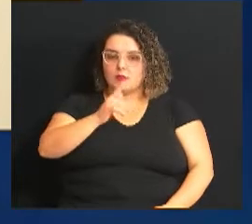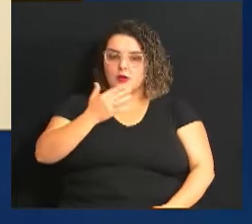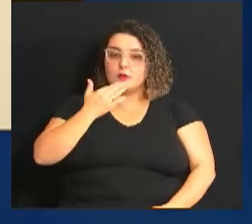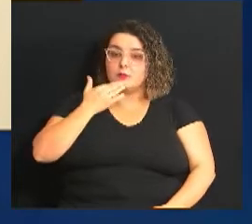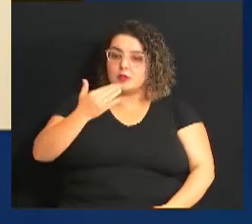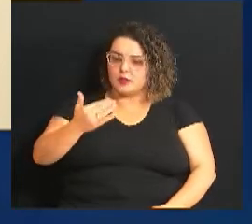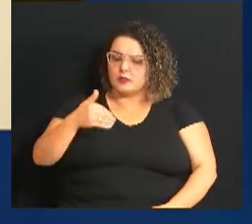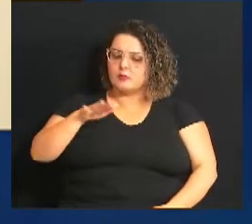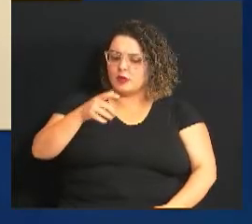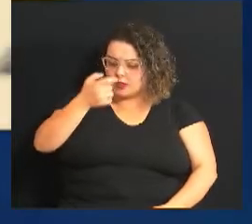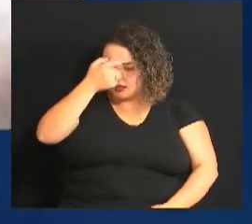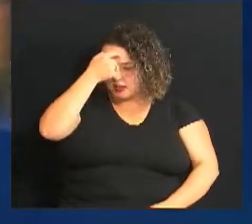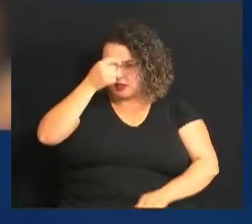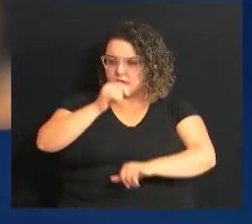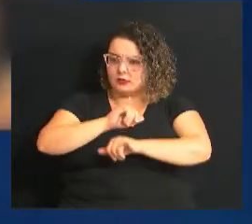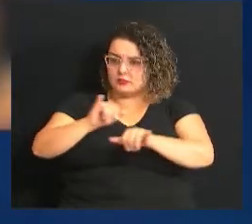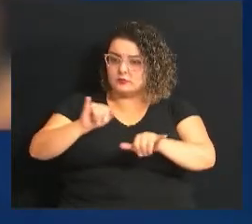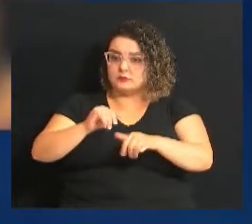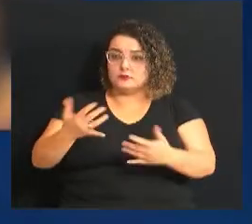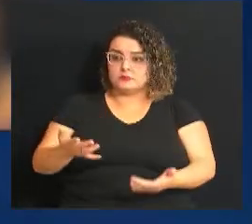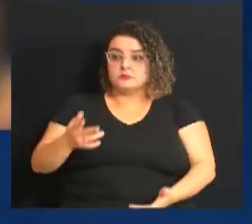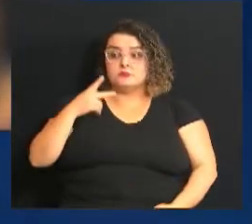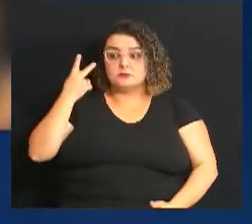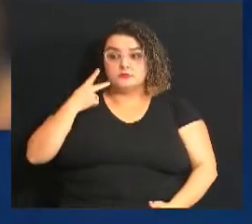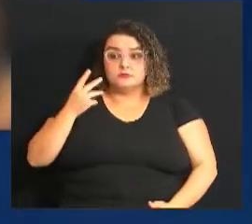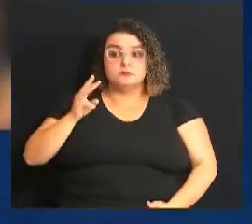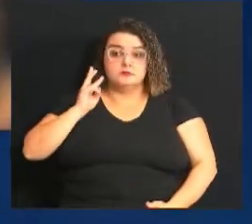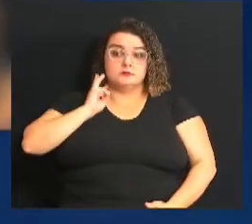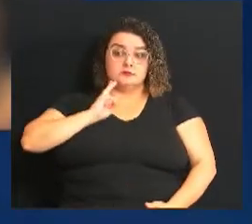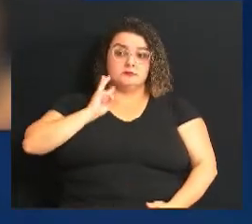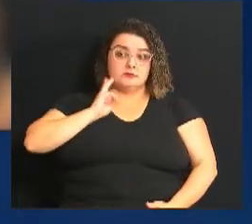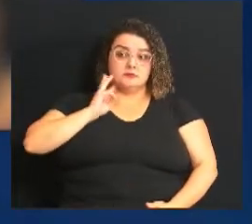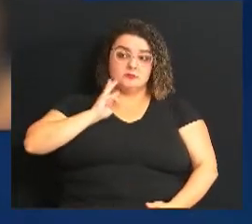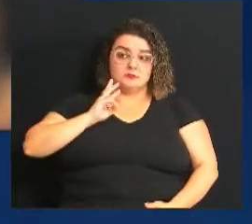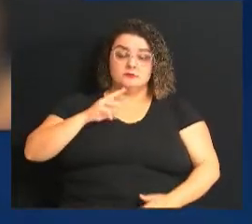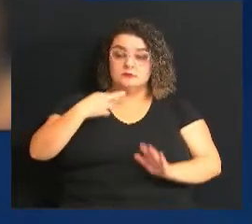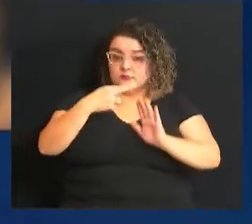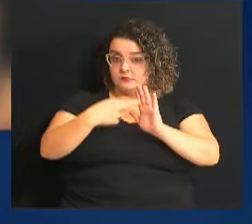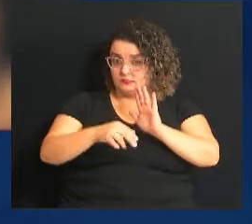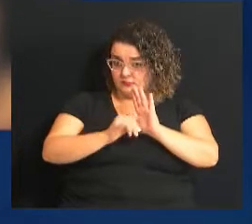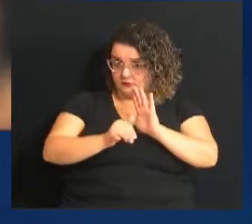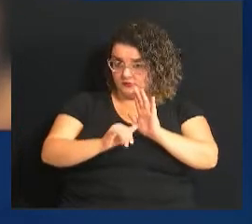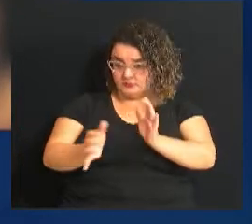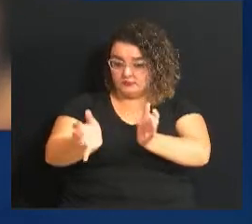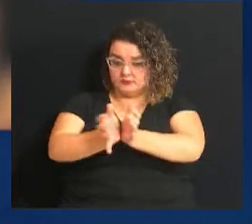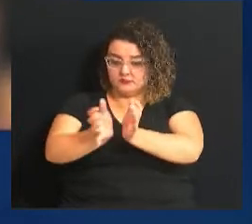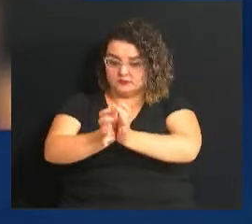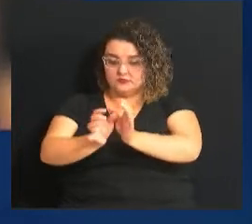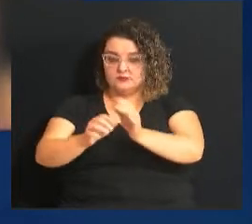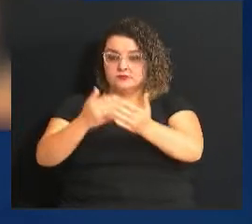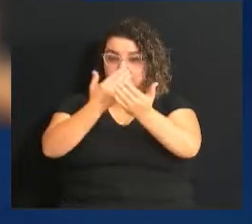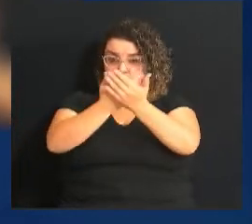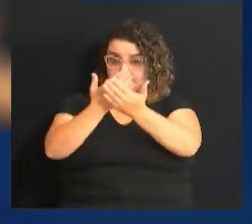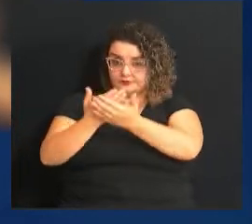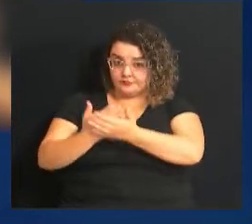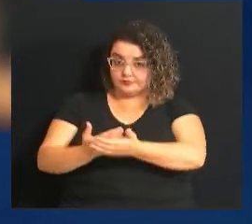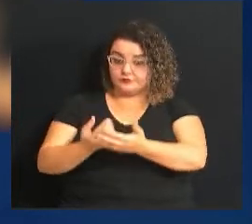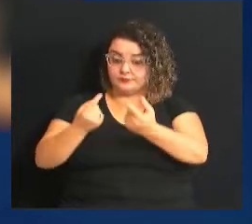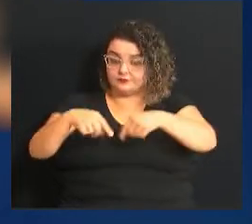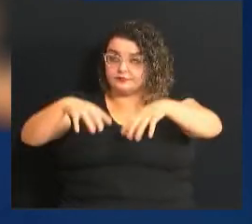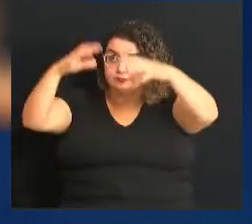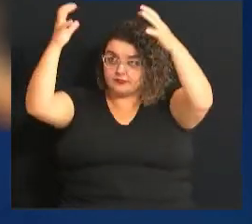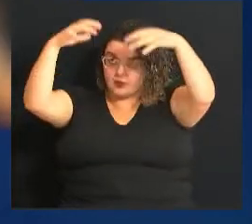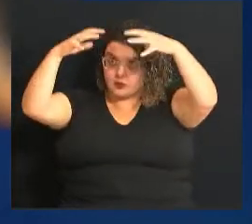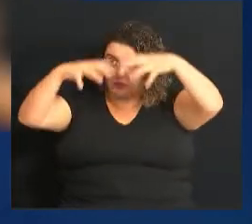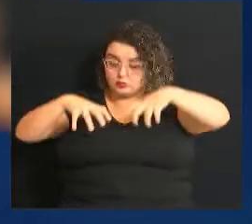mais conscientização. Vereador Cecílio Santos, relator da Comissão Especial de Estudos Anti-Enchentes,